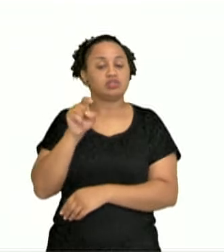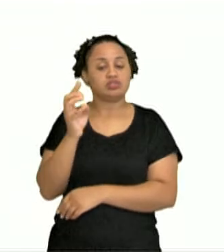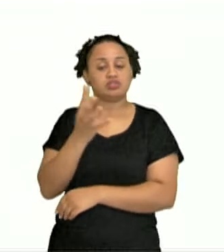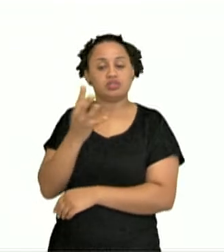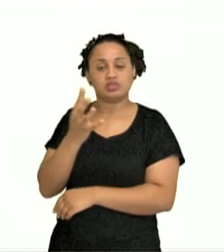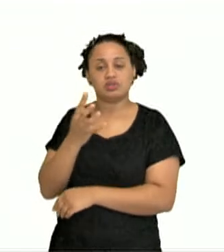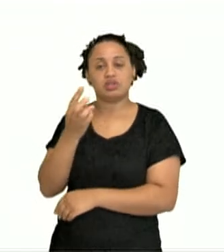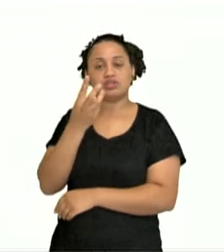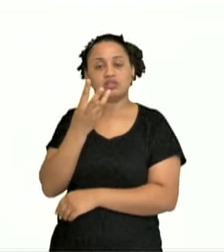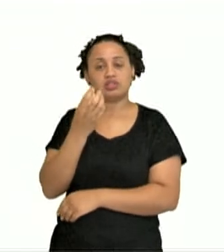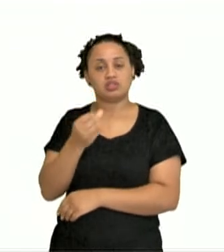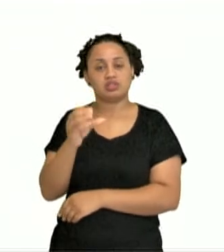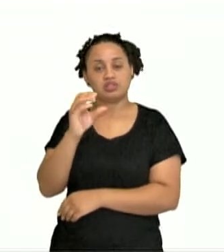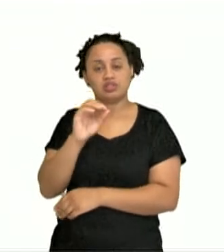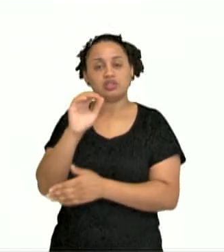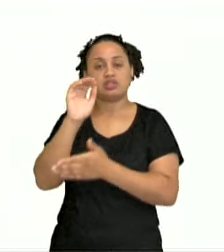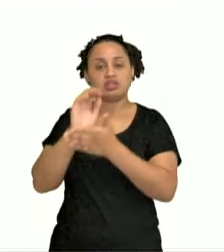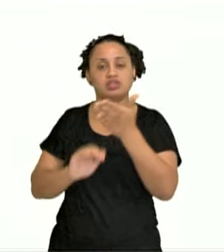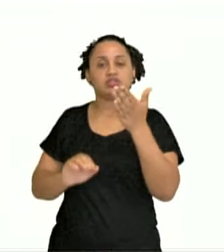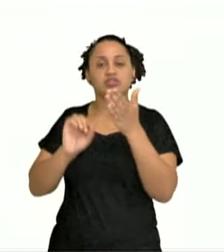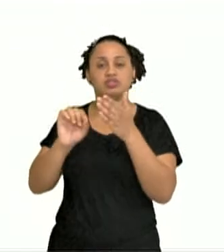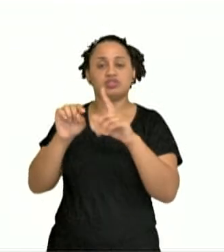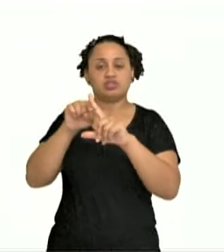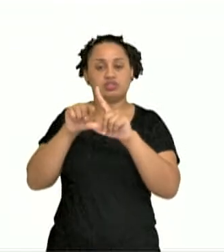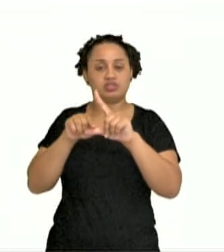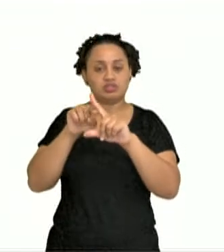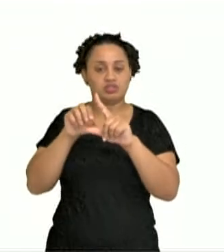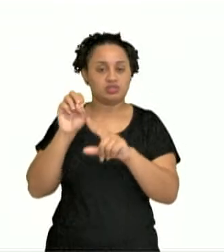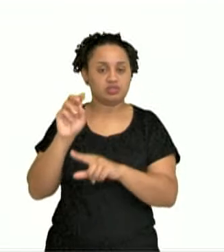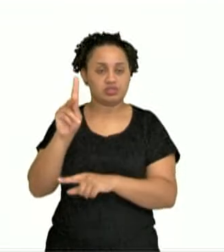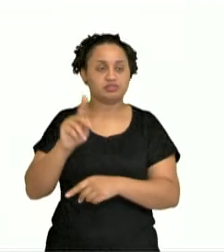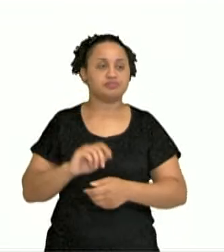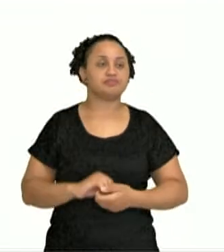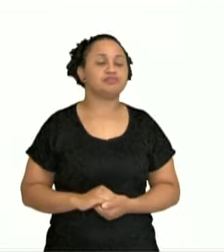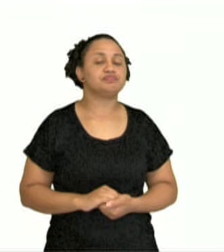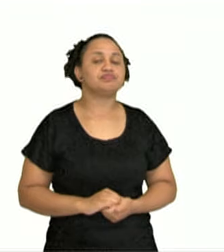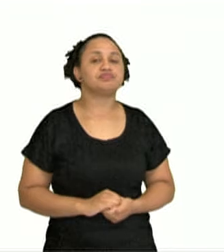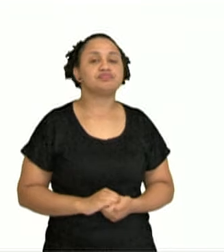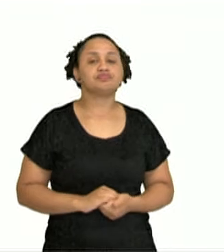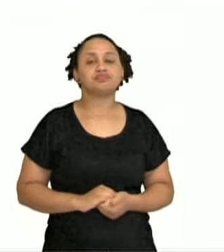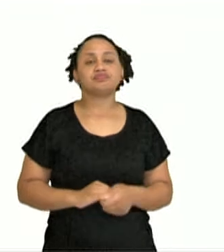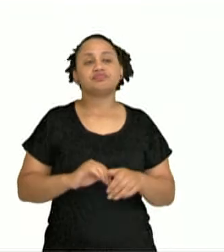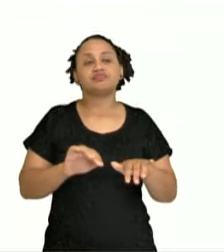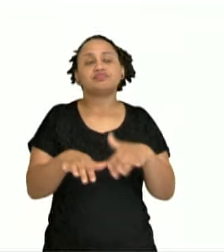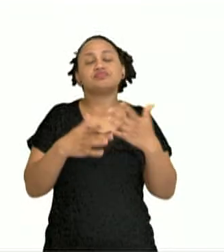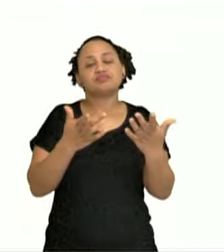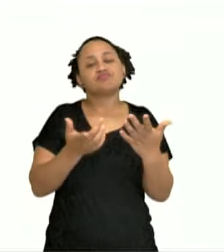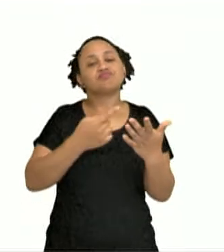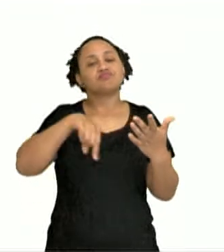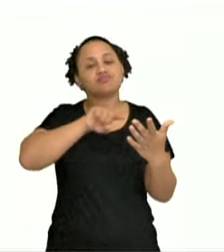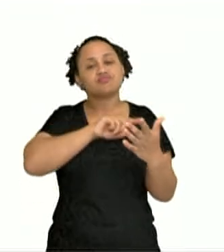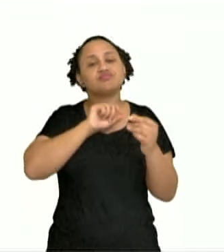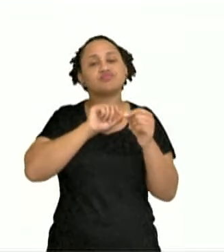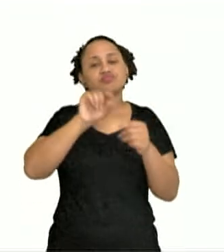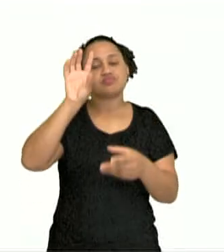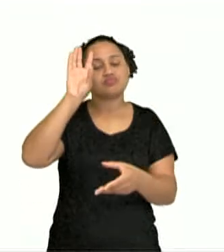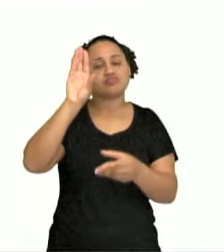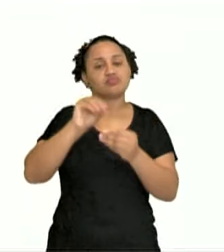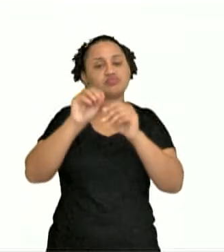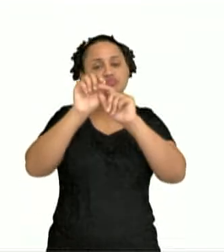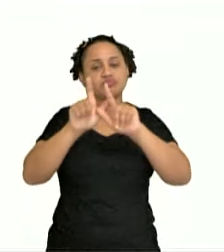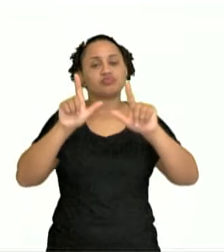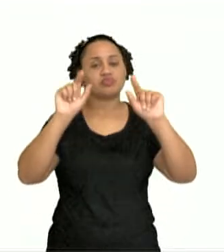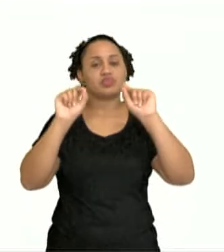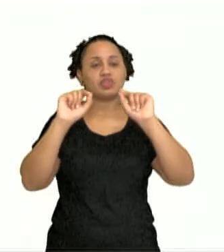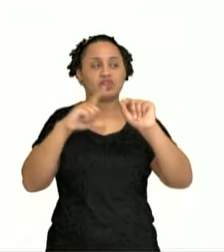o 360 menos o ângulo, certo? Então, para completar aqui, para complementar,